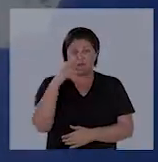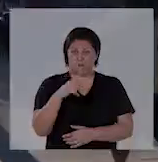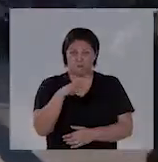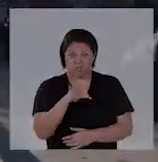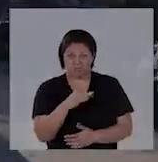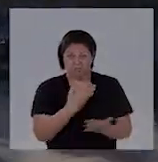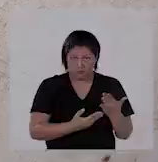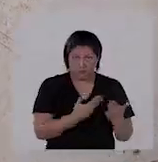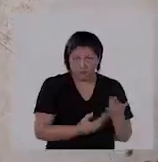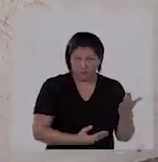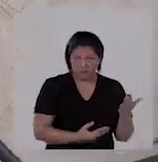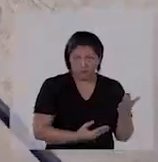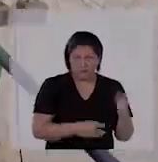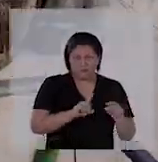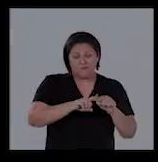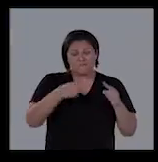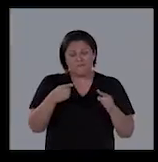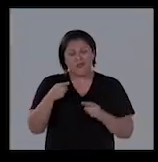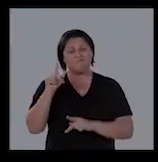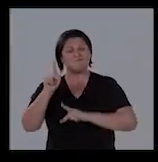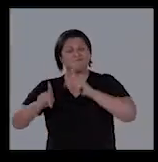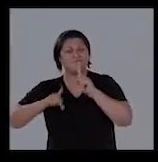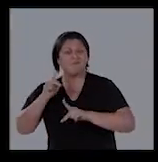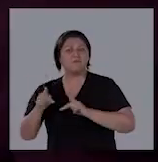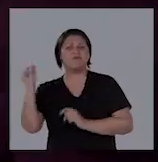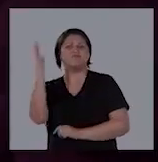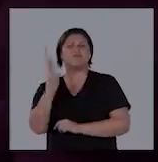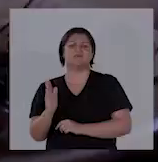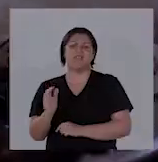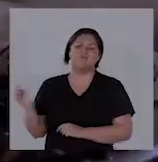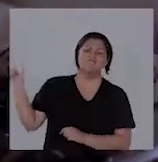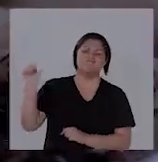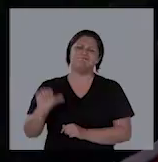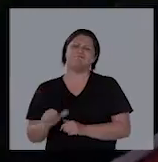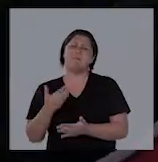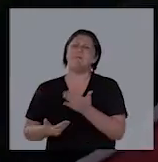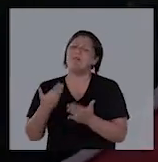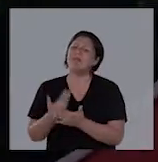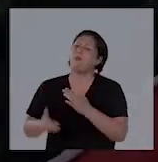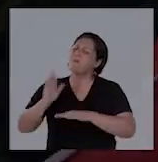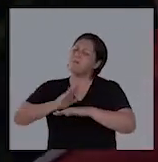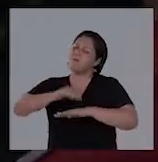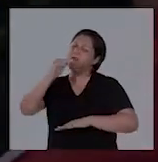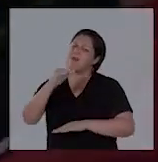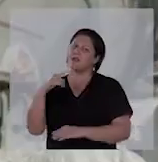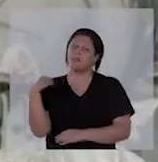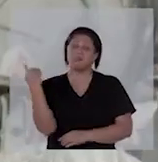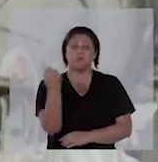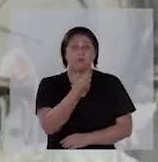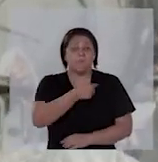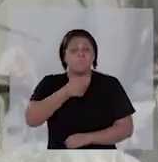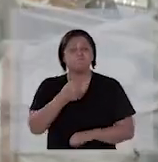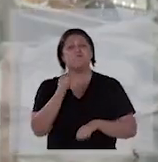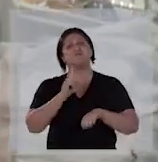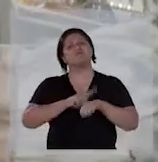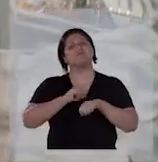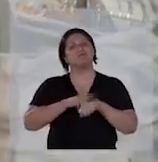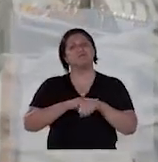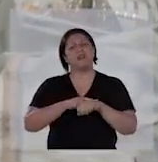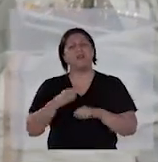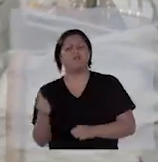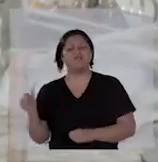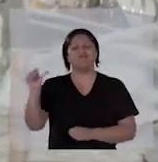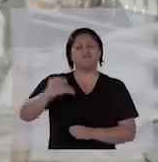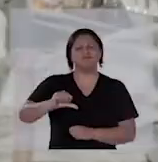mais perdeu com o golpe não foi o pt foram os brasileiros em pouco tempo já vivemos